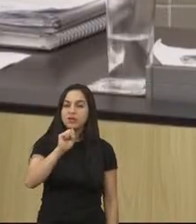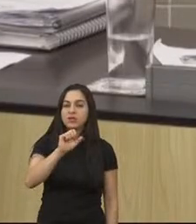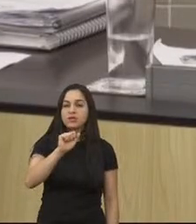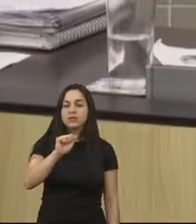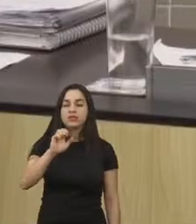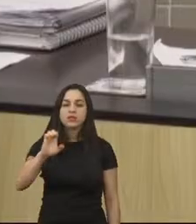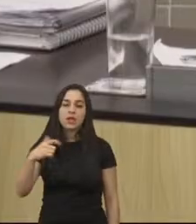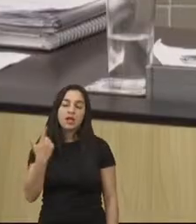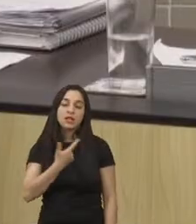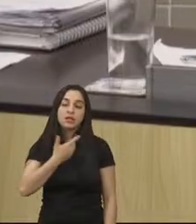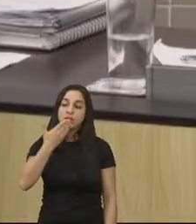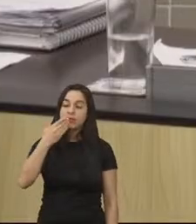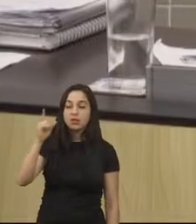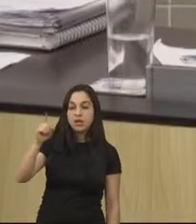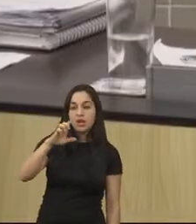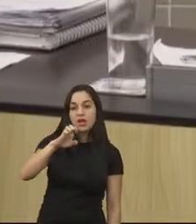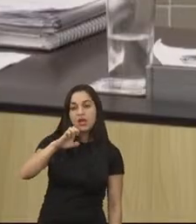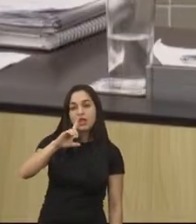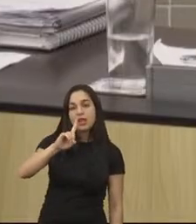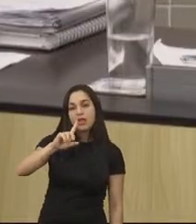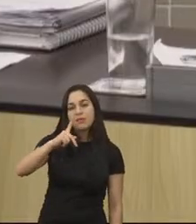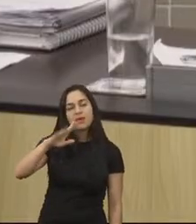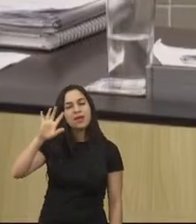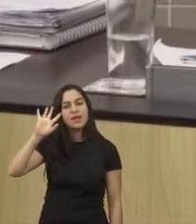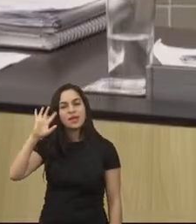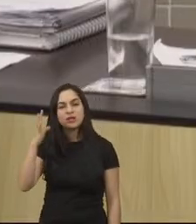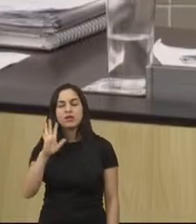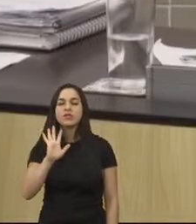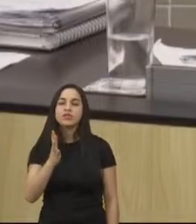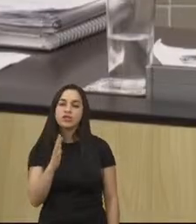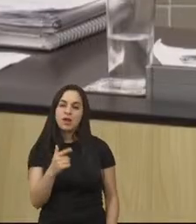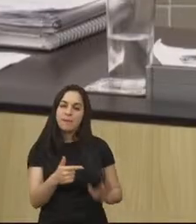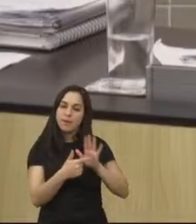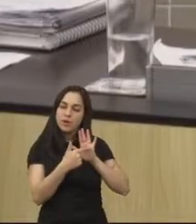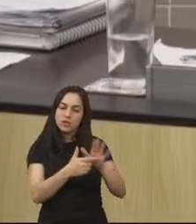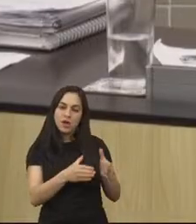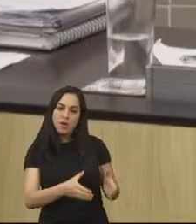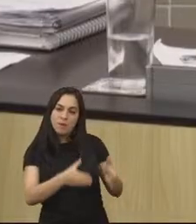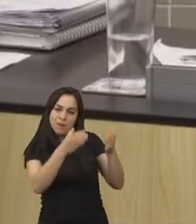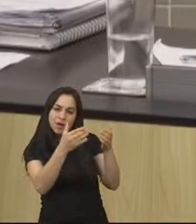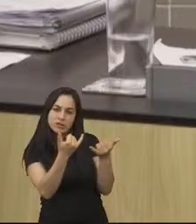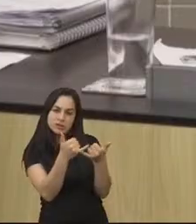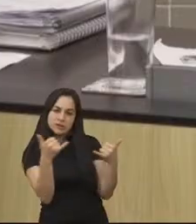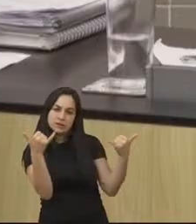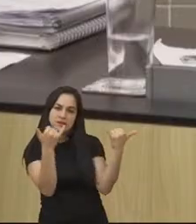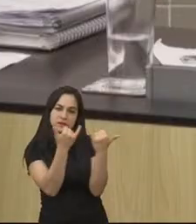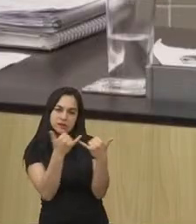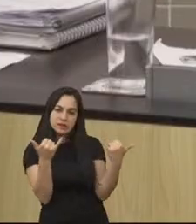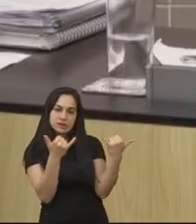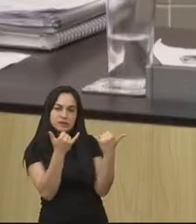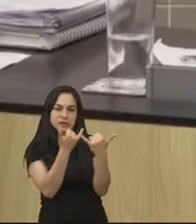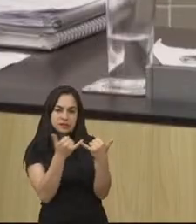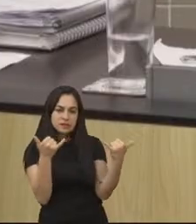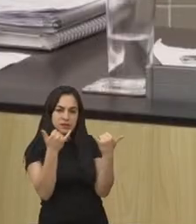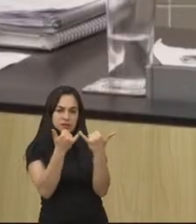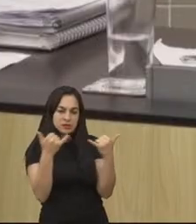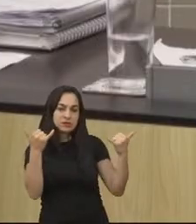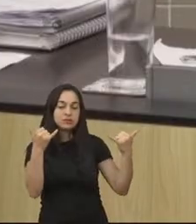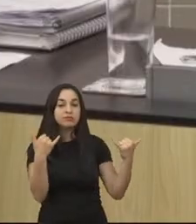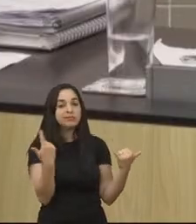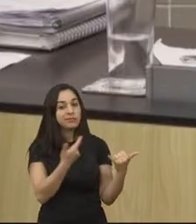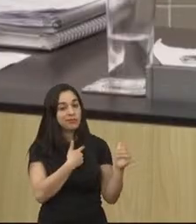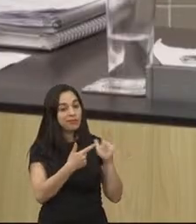estamos pedindo à EDP que tome uma providência. Já indicamos o poste que está em curto para que eles possam verificar as questões